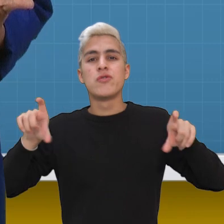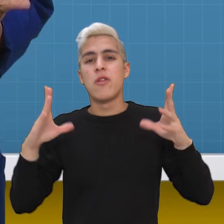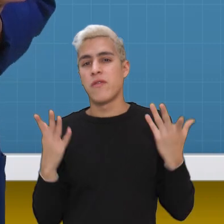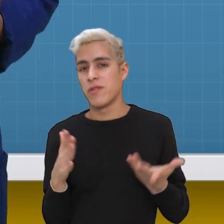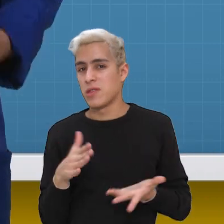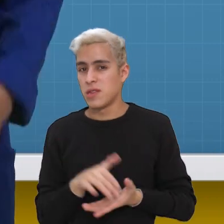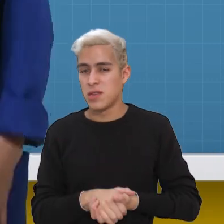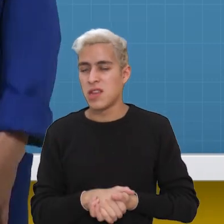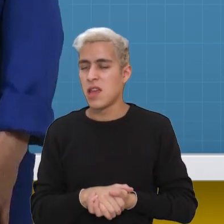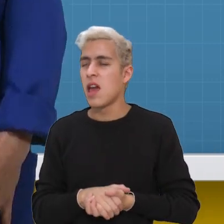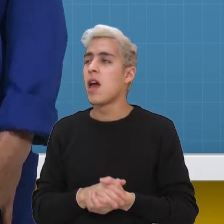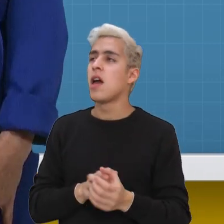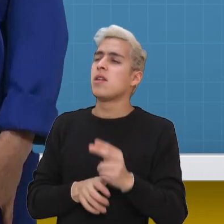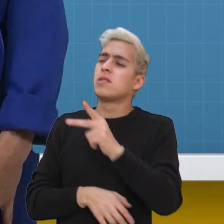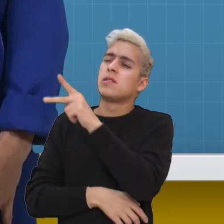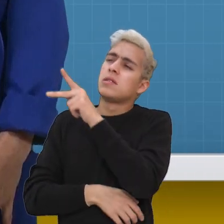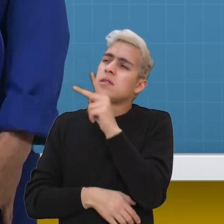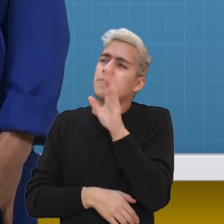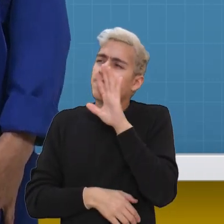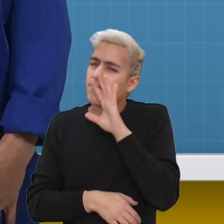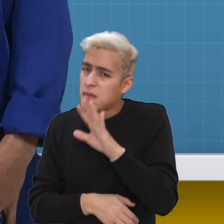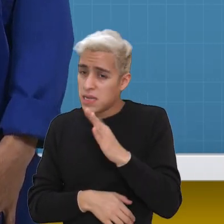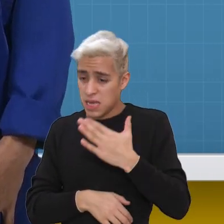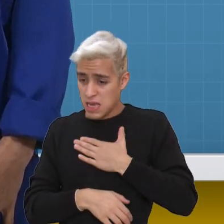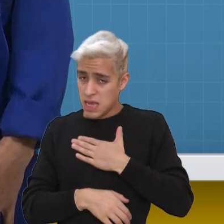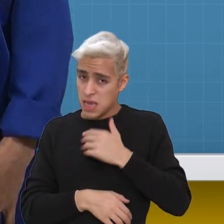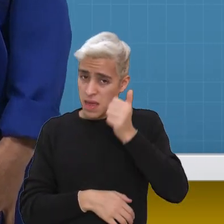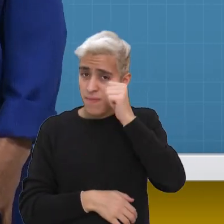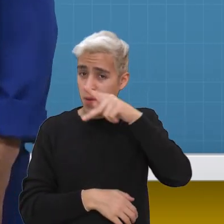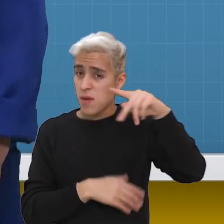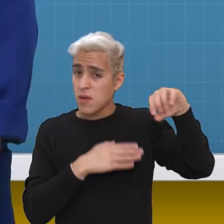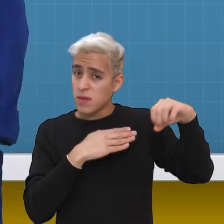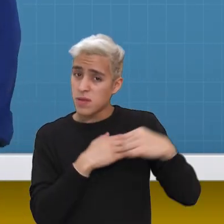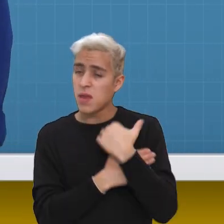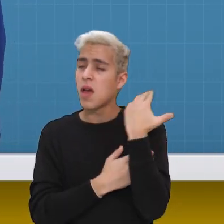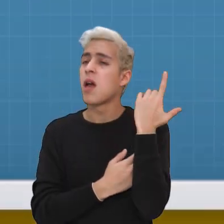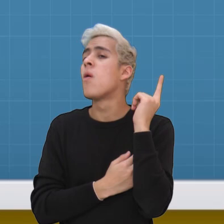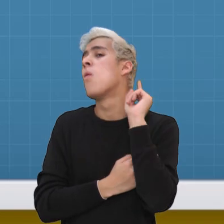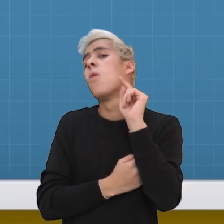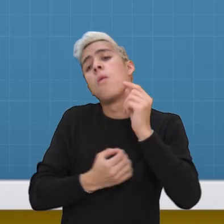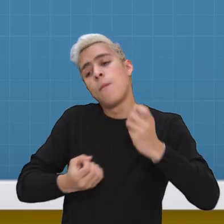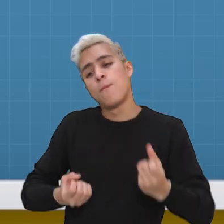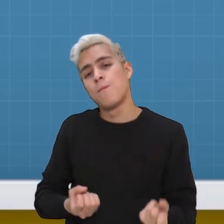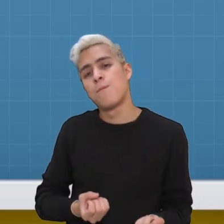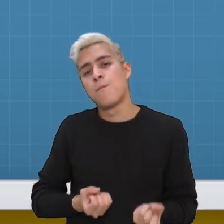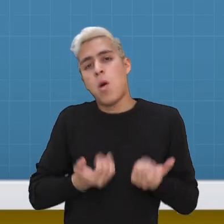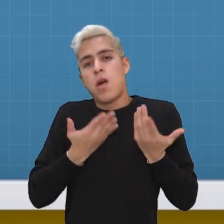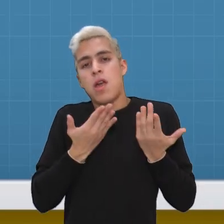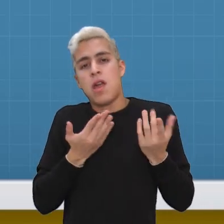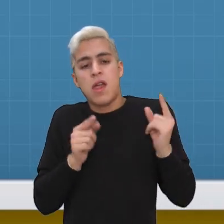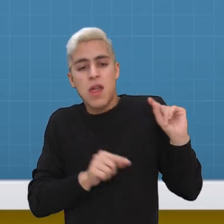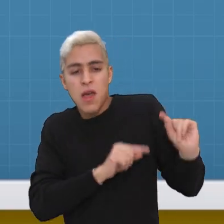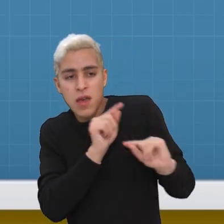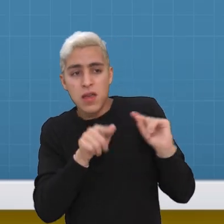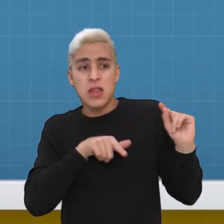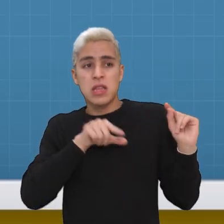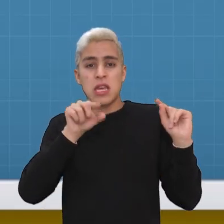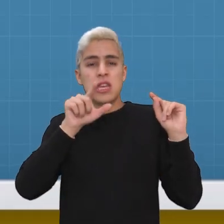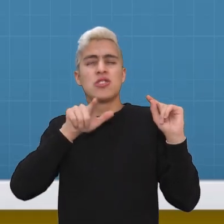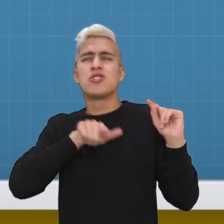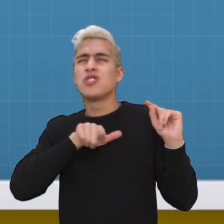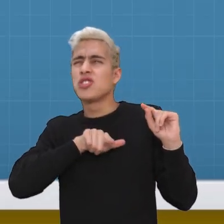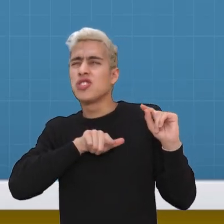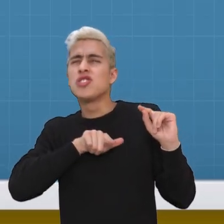estrofe. Professora, mas a minha professora passou esses dias um poema e falava que tinha